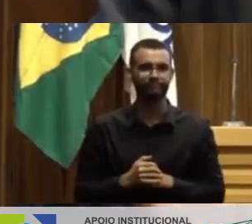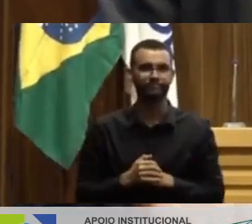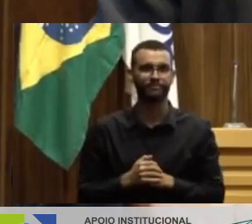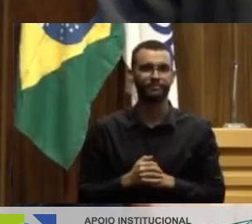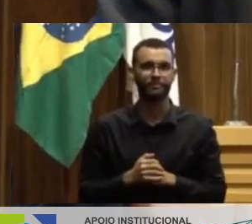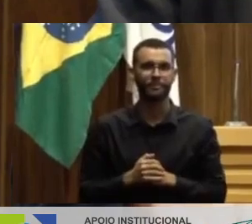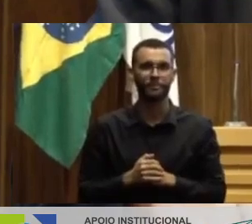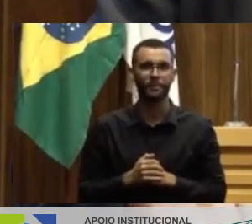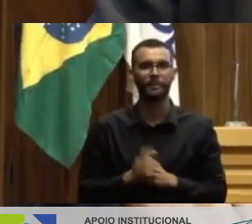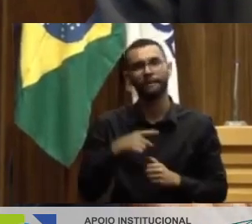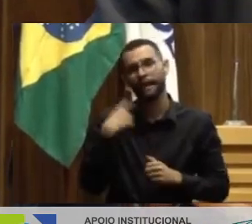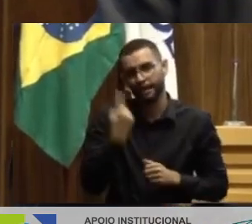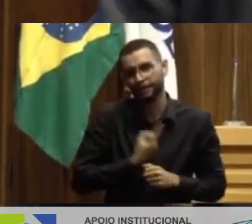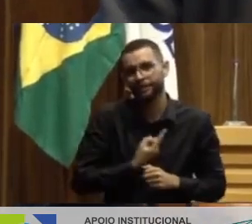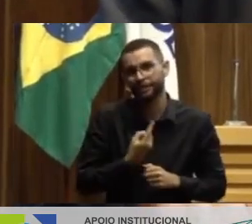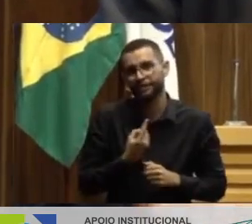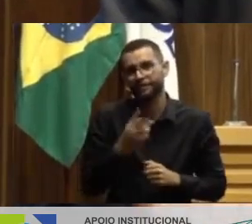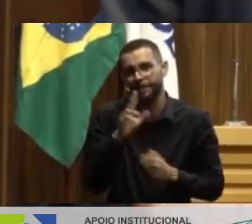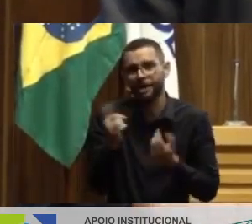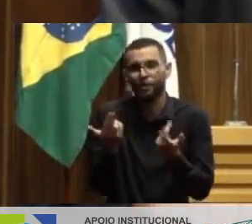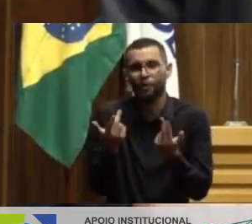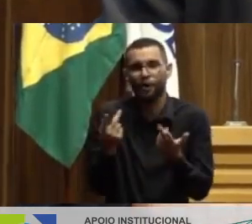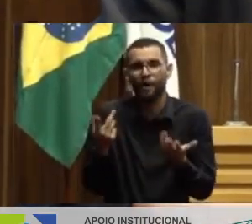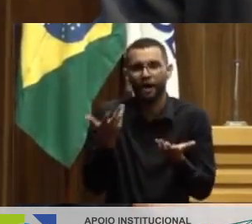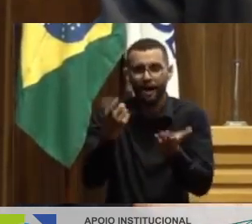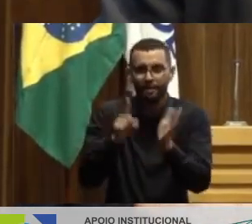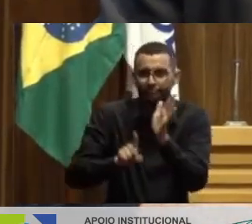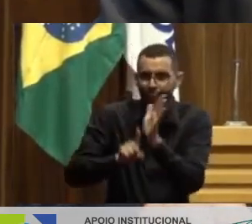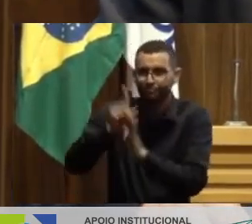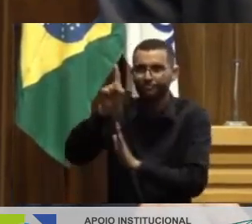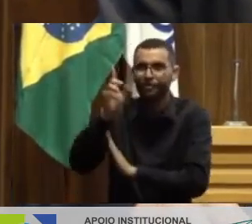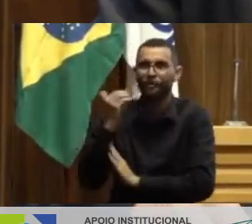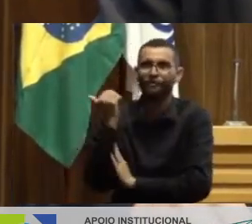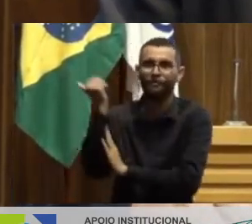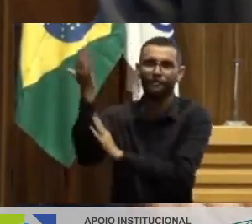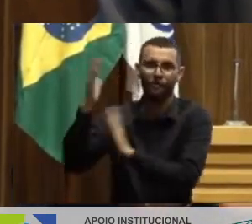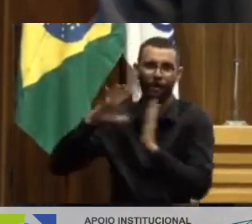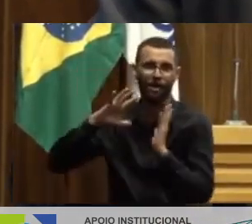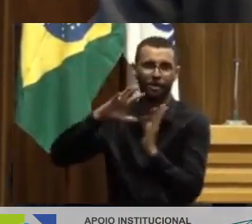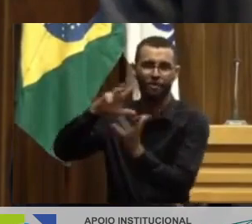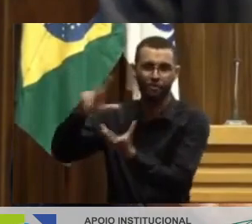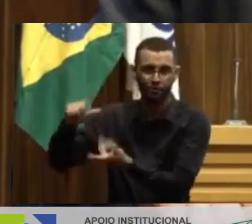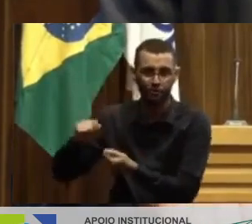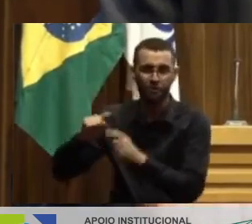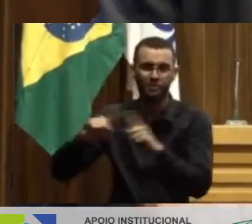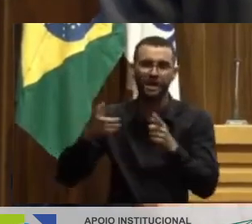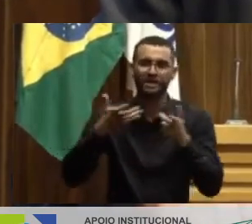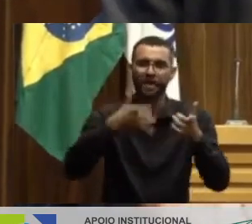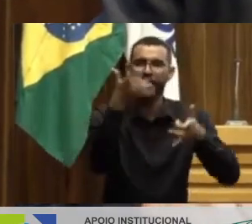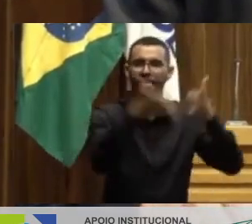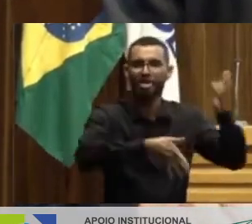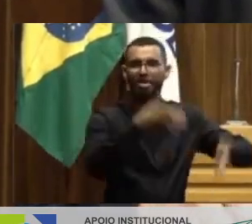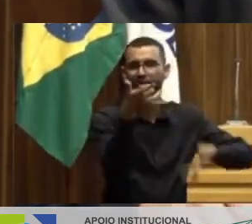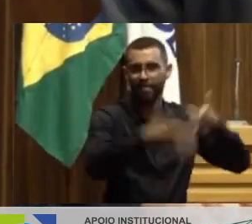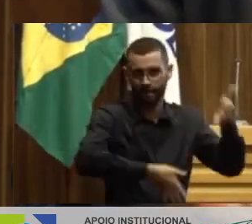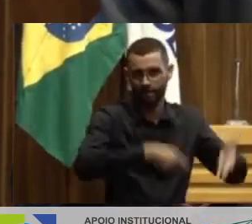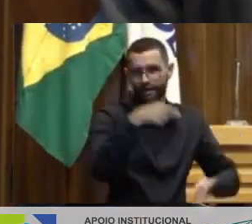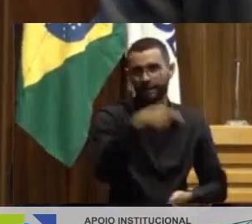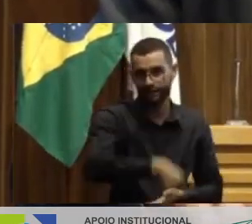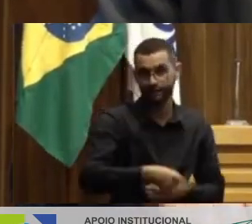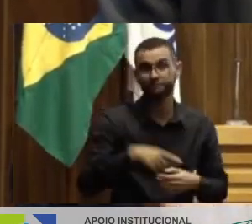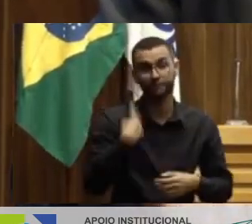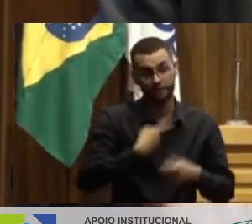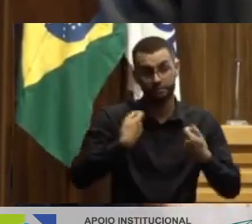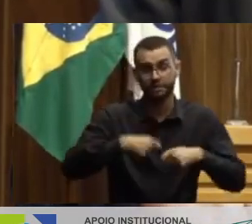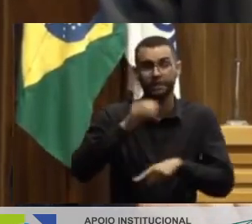sair da Terra, e pode ser que consigam, não antes deixando de fazer muita bobagem por aqui. Esse é o nosso planeta. Nós temos que cuidar dele,